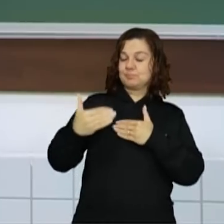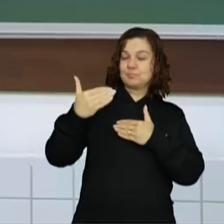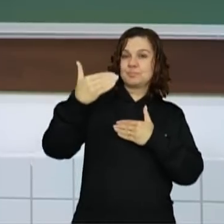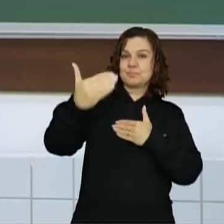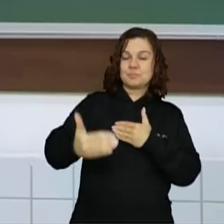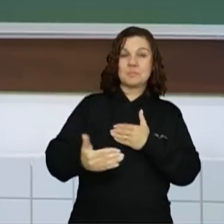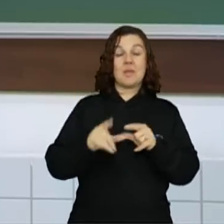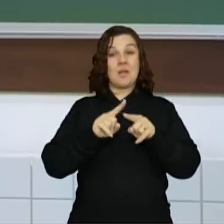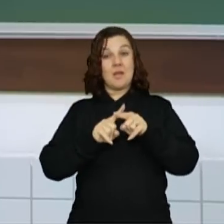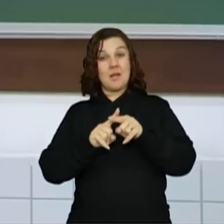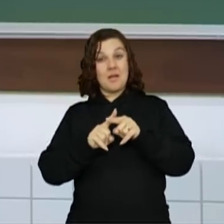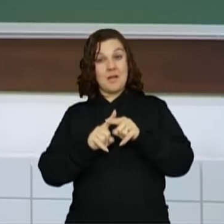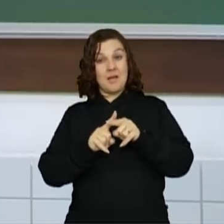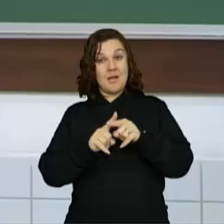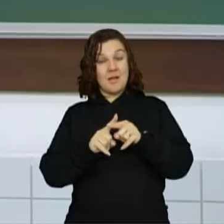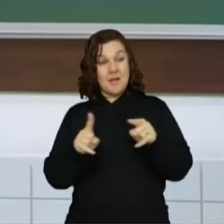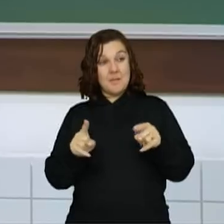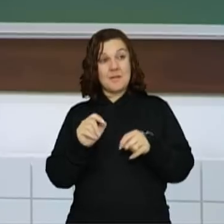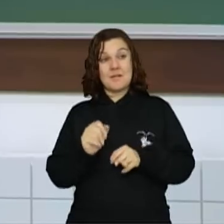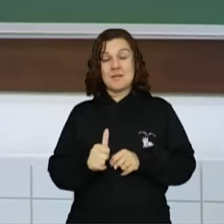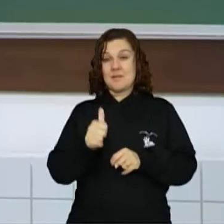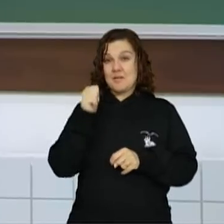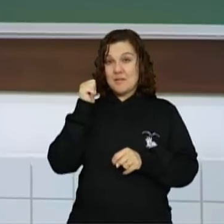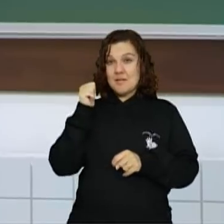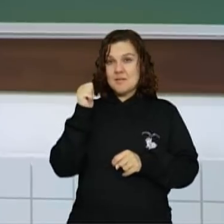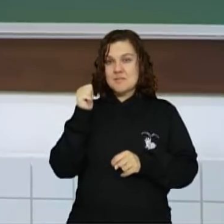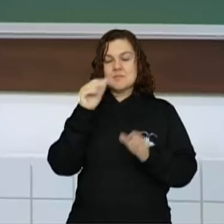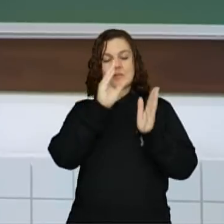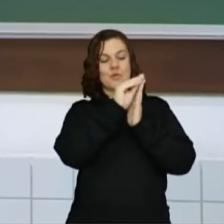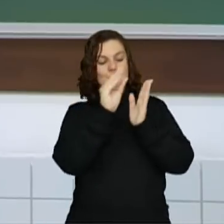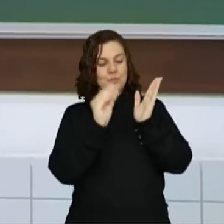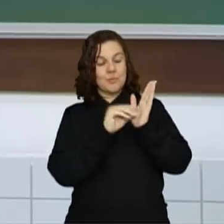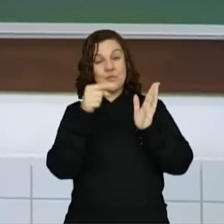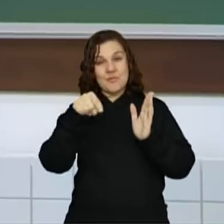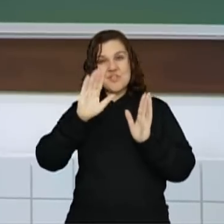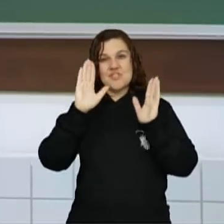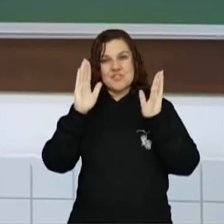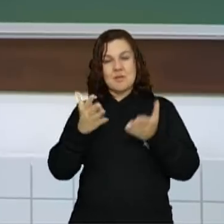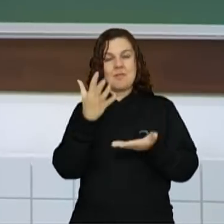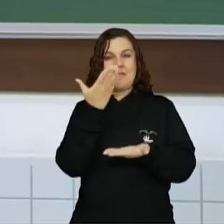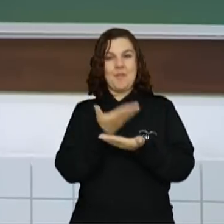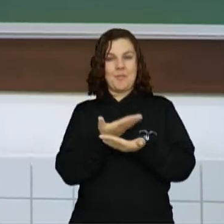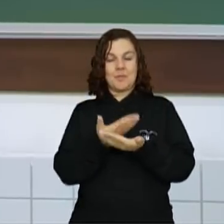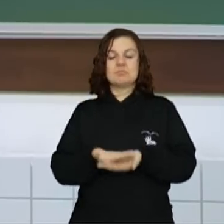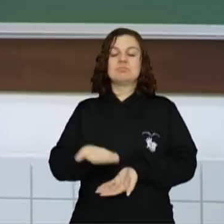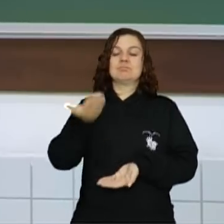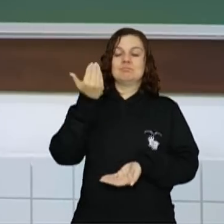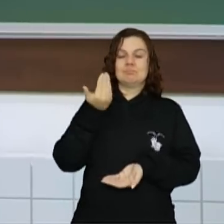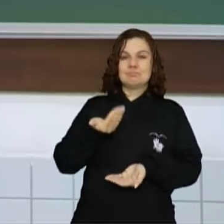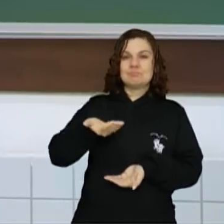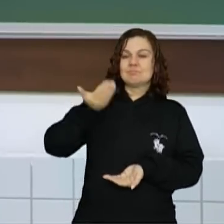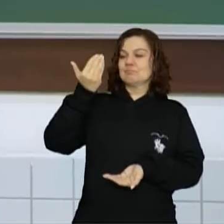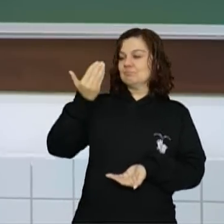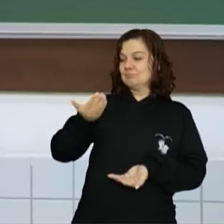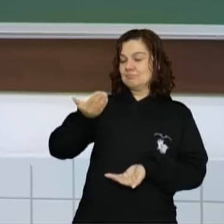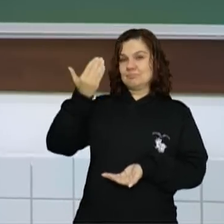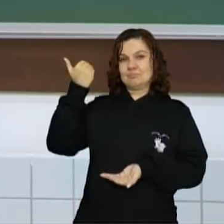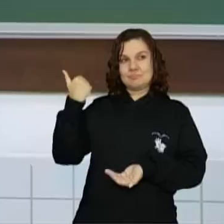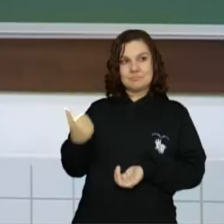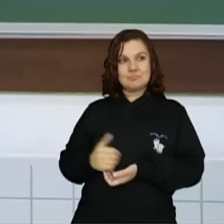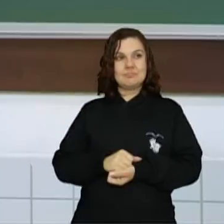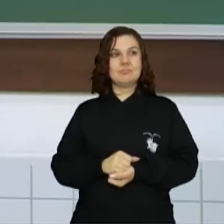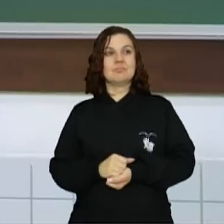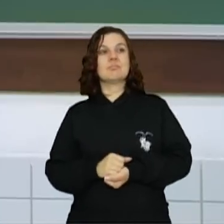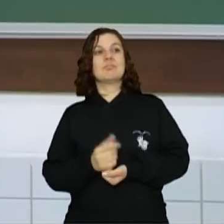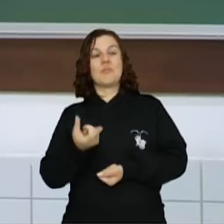sucessivamente, mas esse conteúdo vocês já aprenderam na aula anterior, vocês já aprenderam em